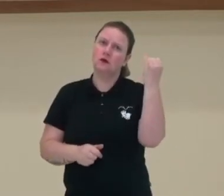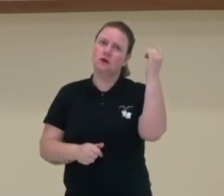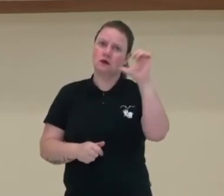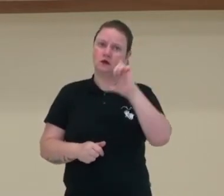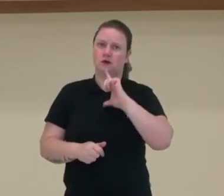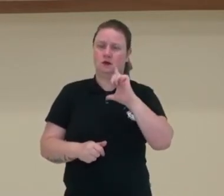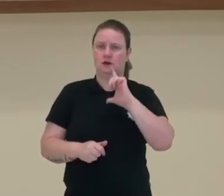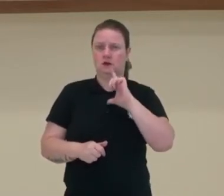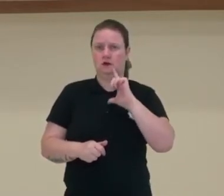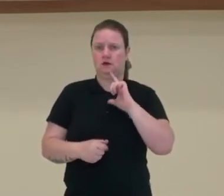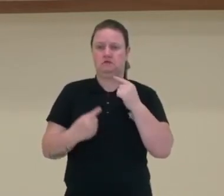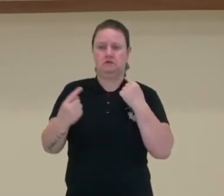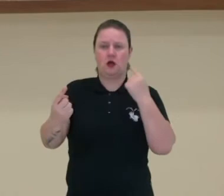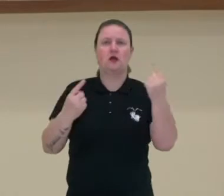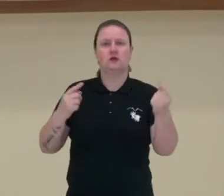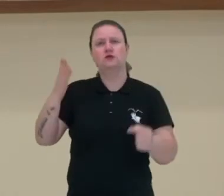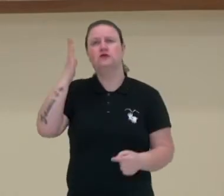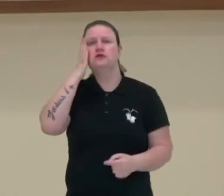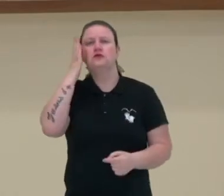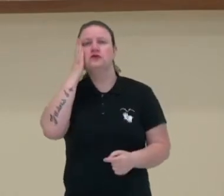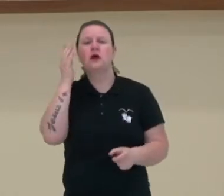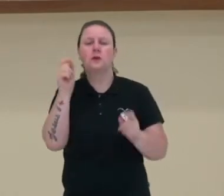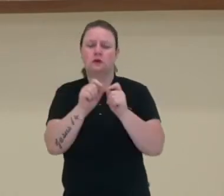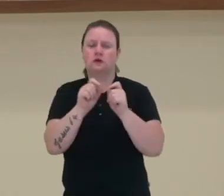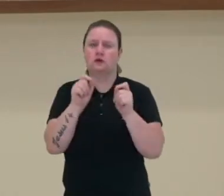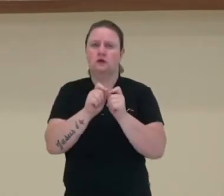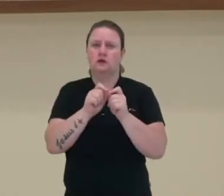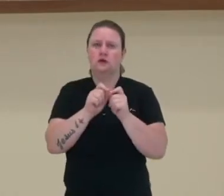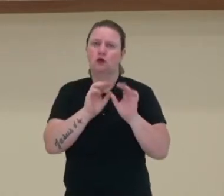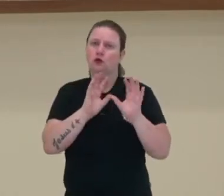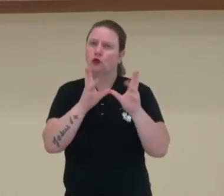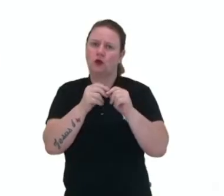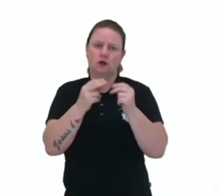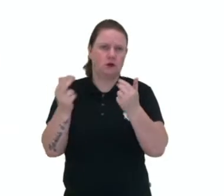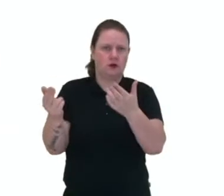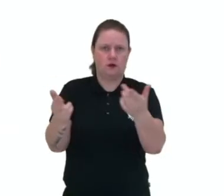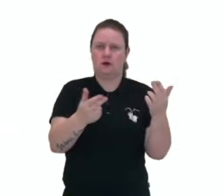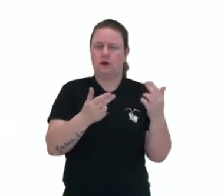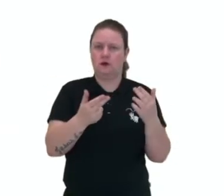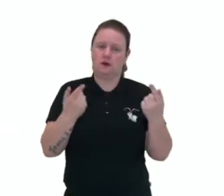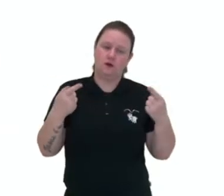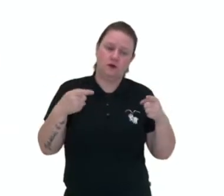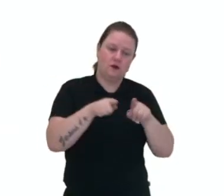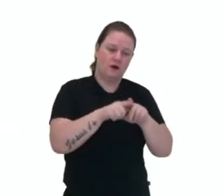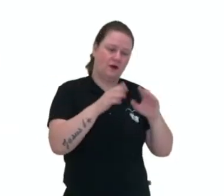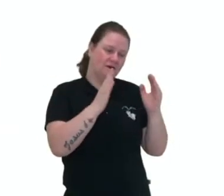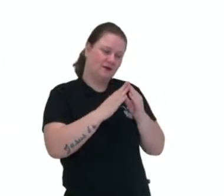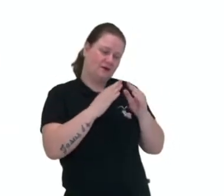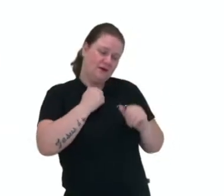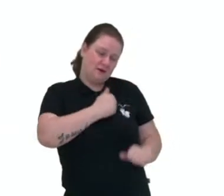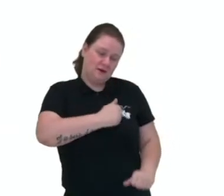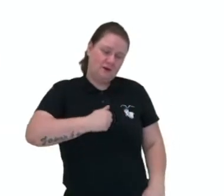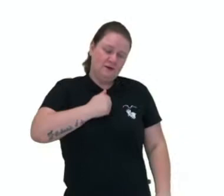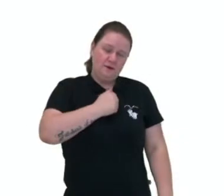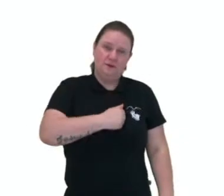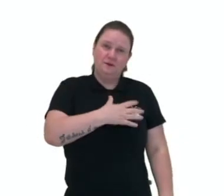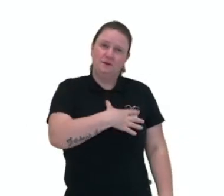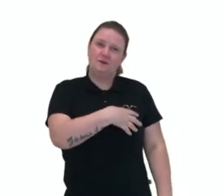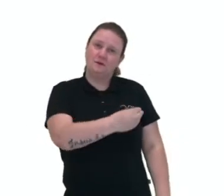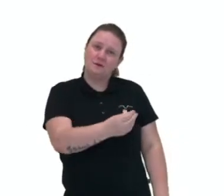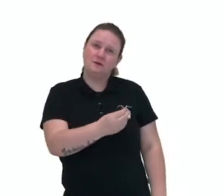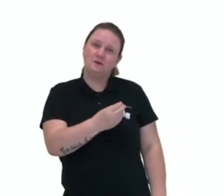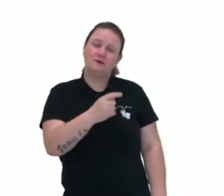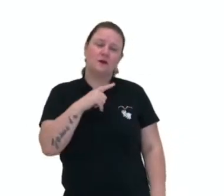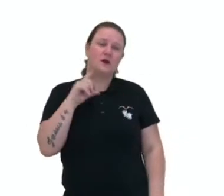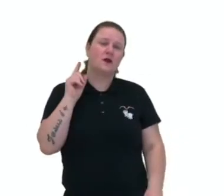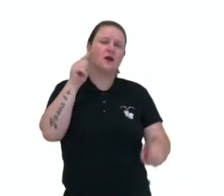que faz, ninguém menos, ninguém mais, todo mundo corre atrás. E volta para casa com saudade do filho, enfrentando o